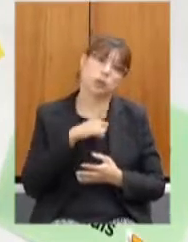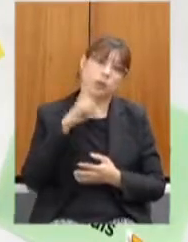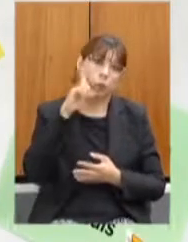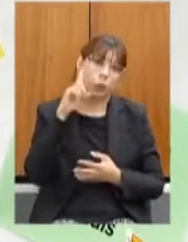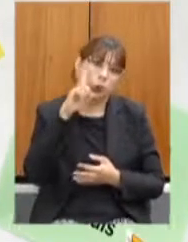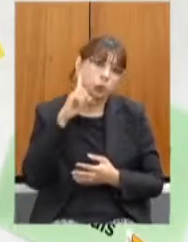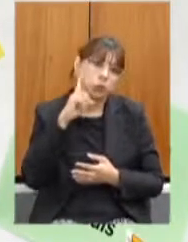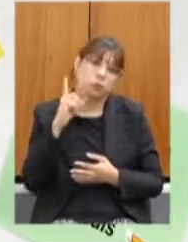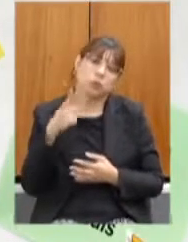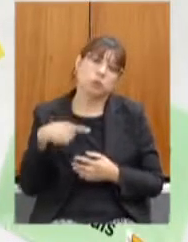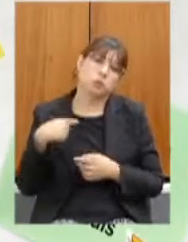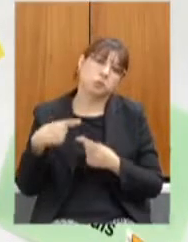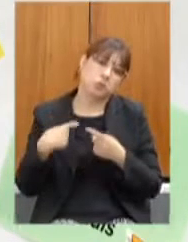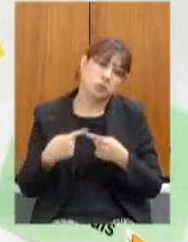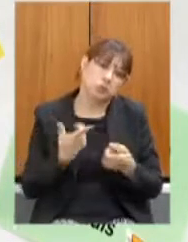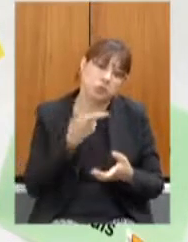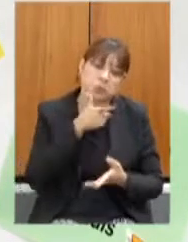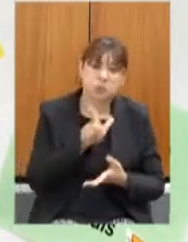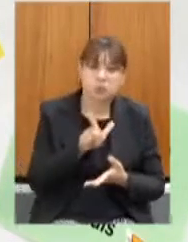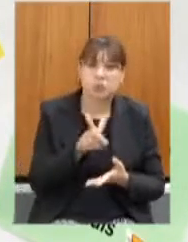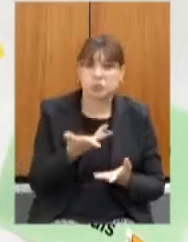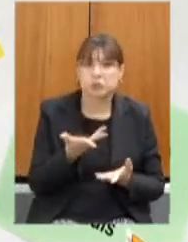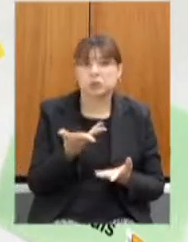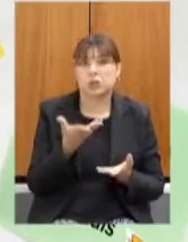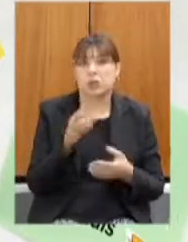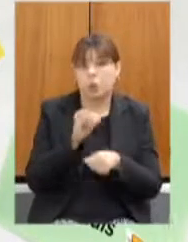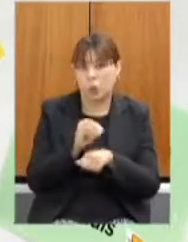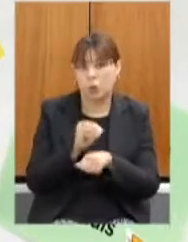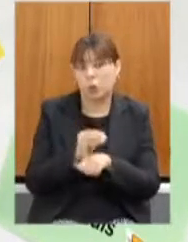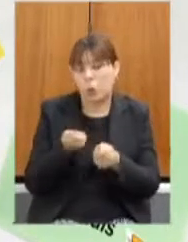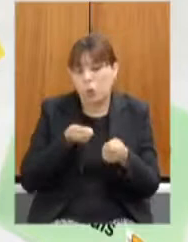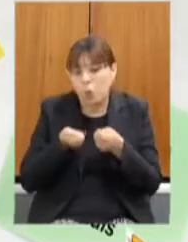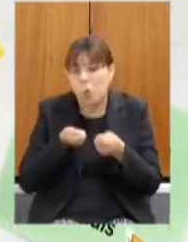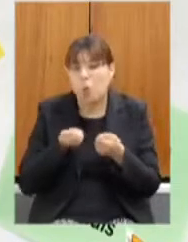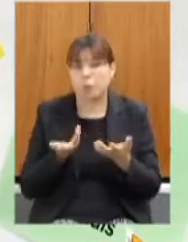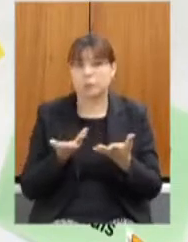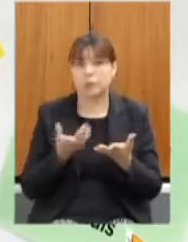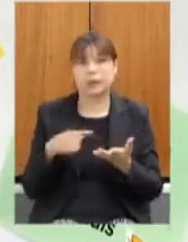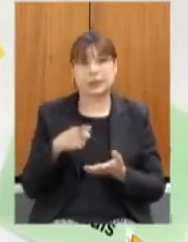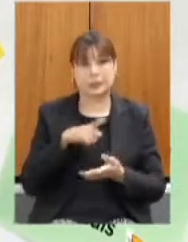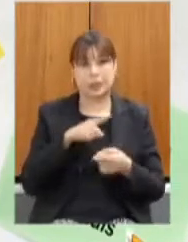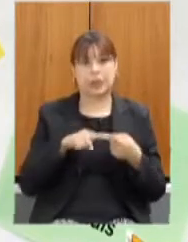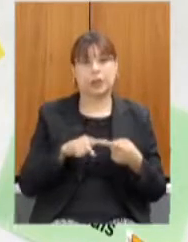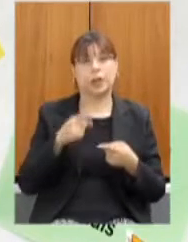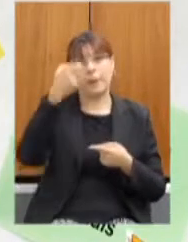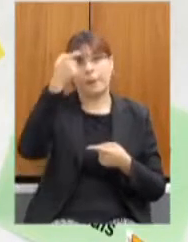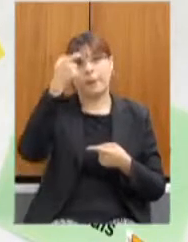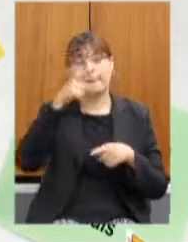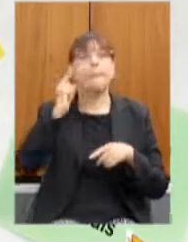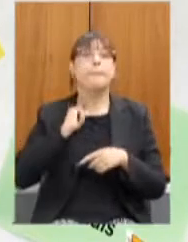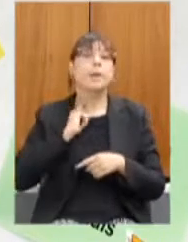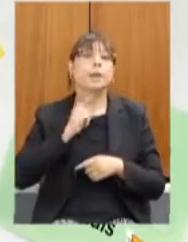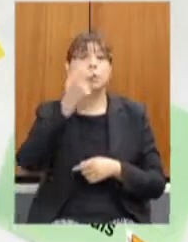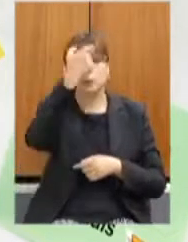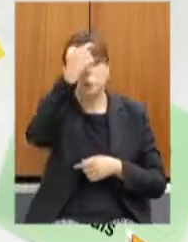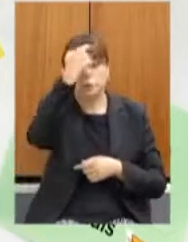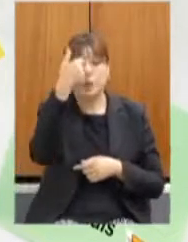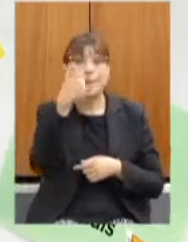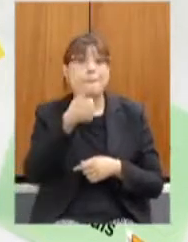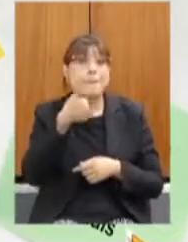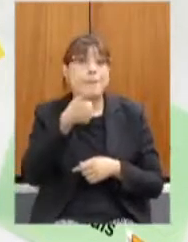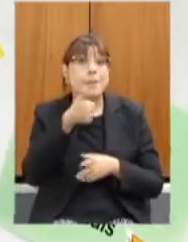de monitoramento Então dentro dessas retomadas nós tivemos o plano Minas conscientes o Minas consciente ele foi o primeiro